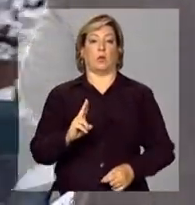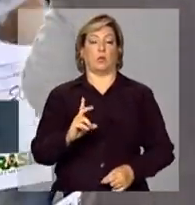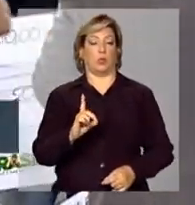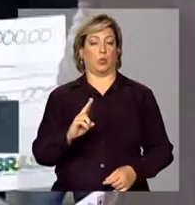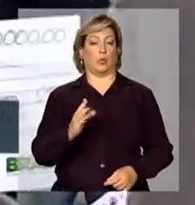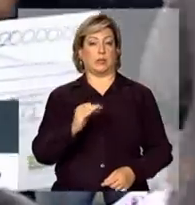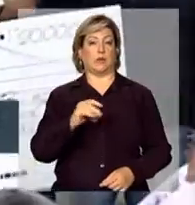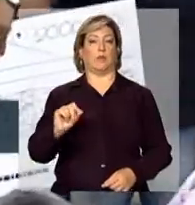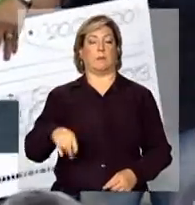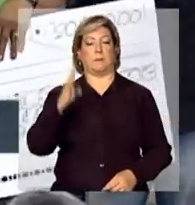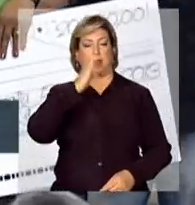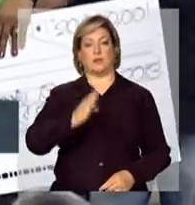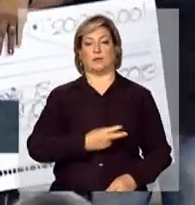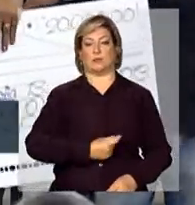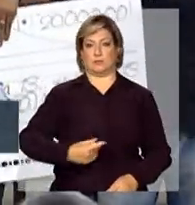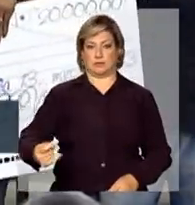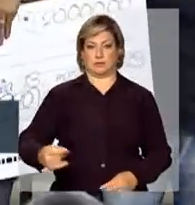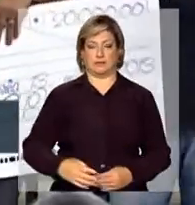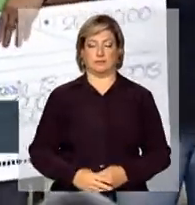sustentável